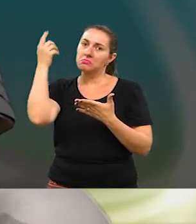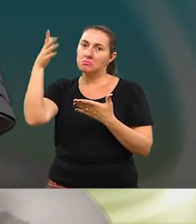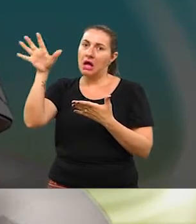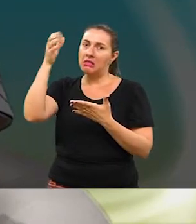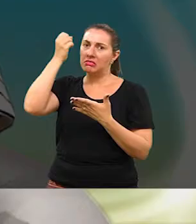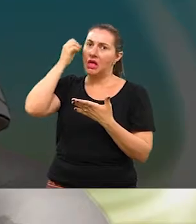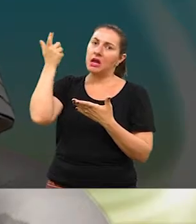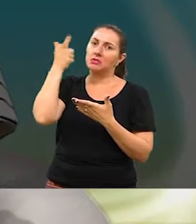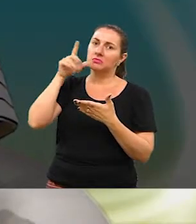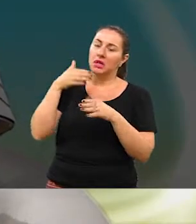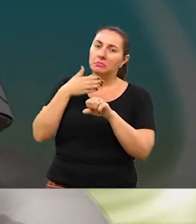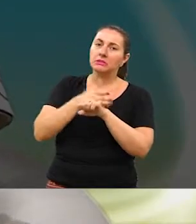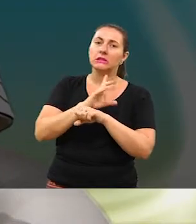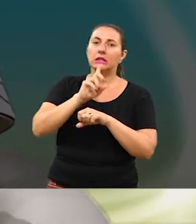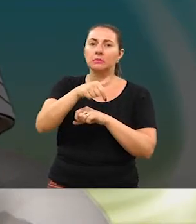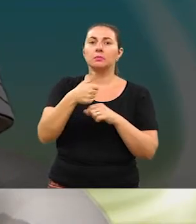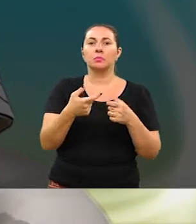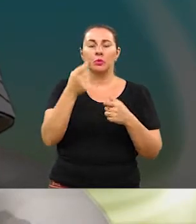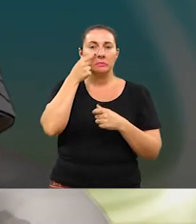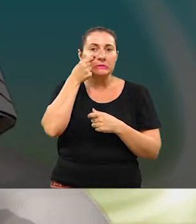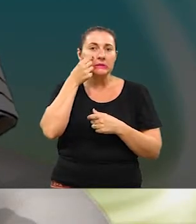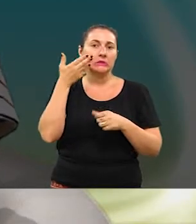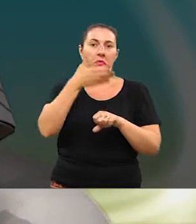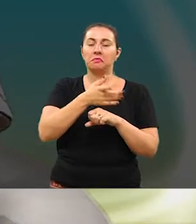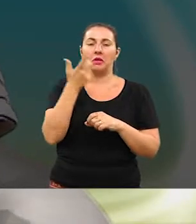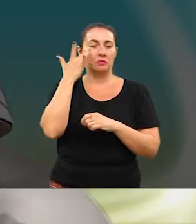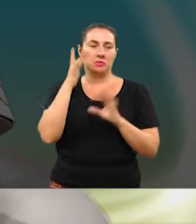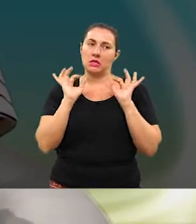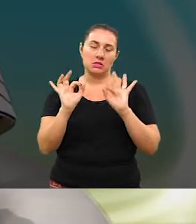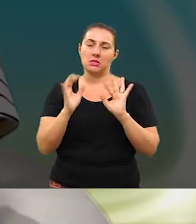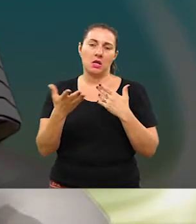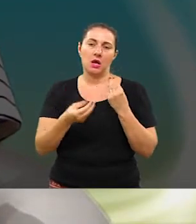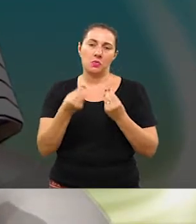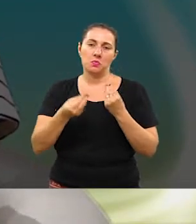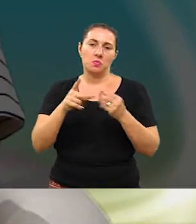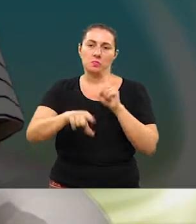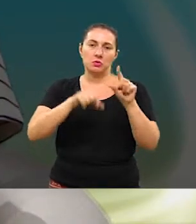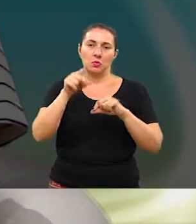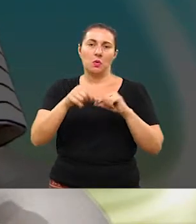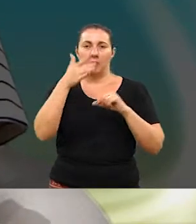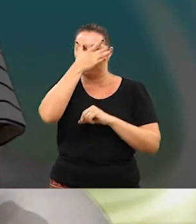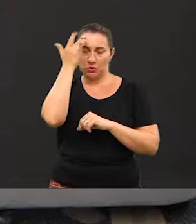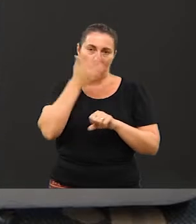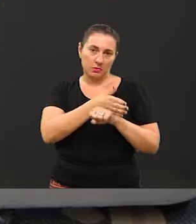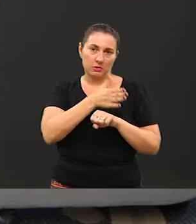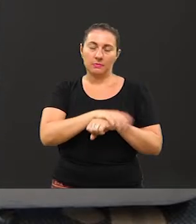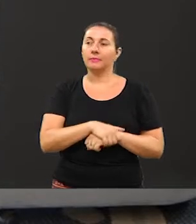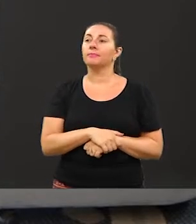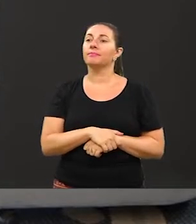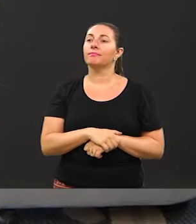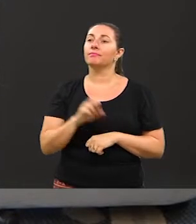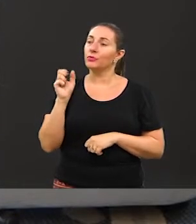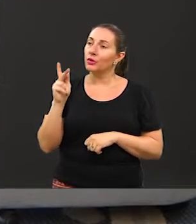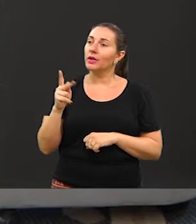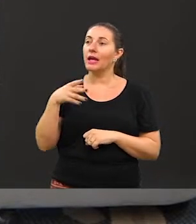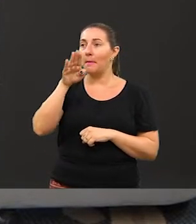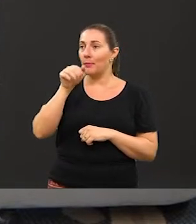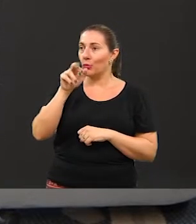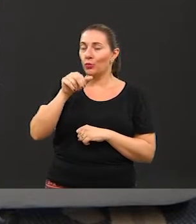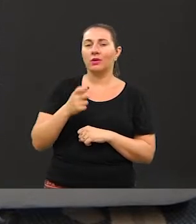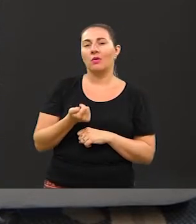análise de vídeo, daí, de repente, deve ter alguma audição. Mas não sei exatamente como que funciona. Então, Bruna, alguma